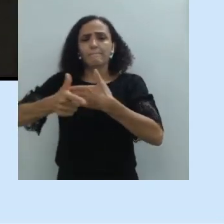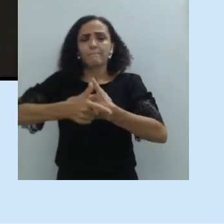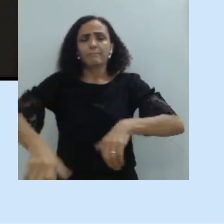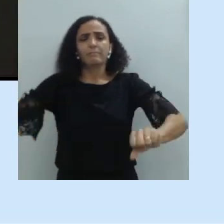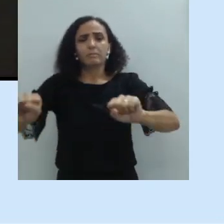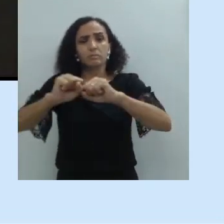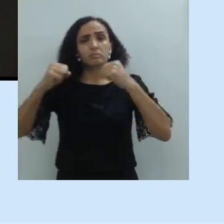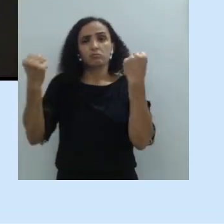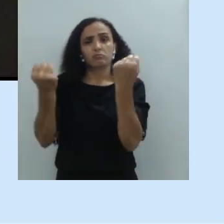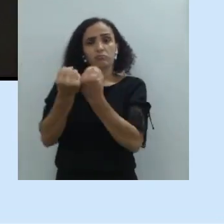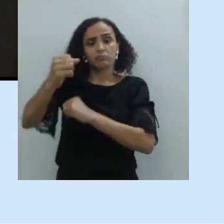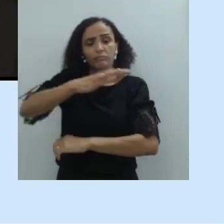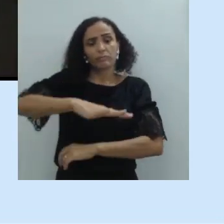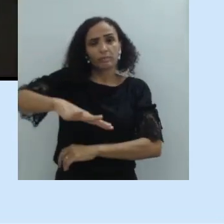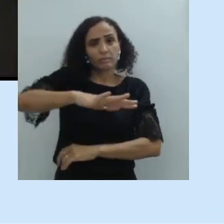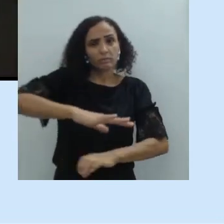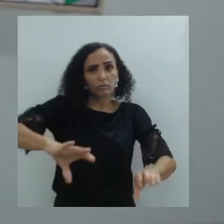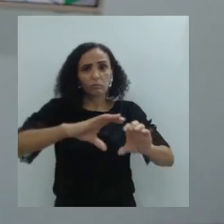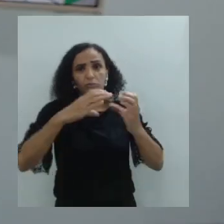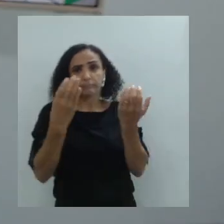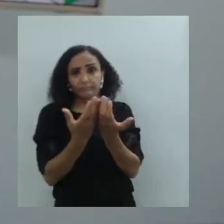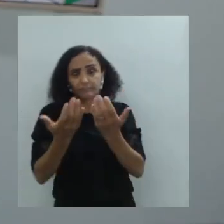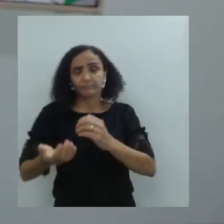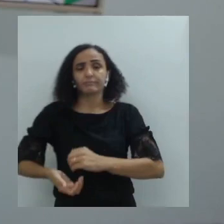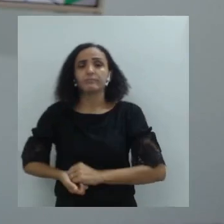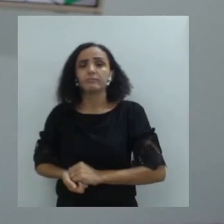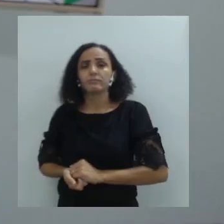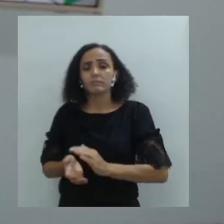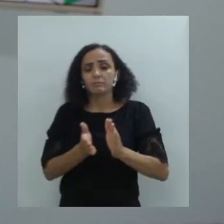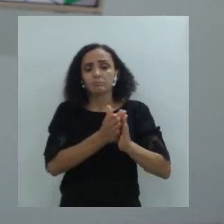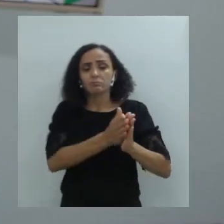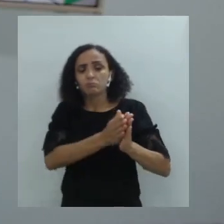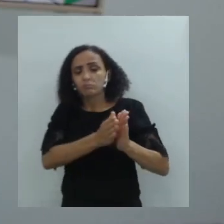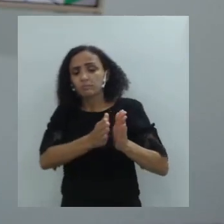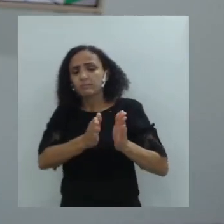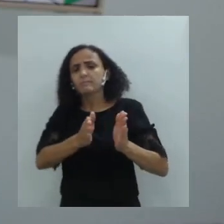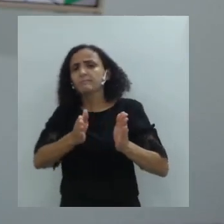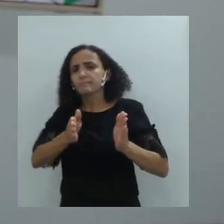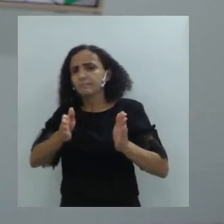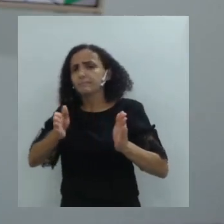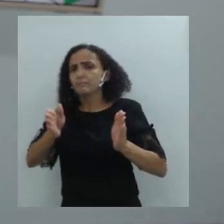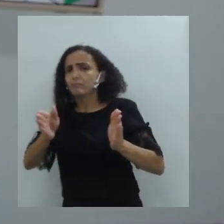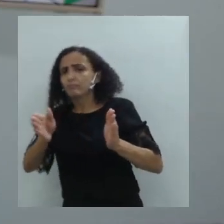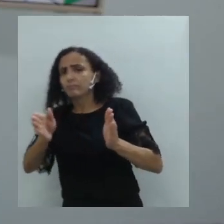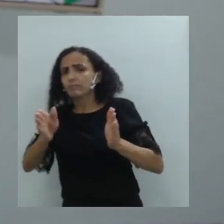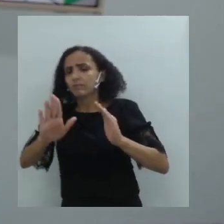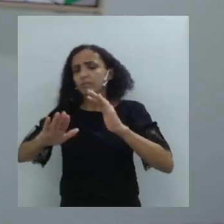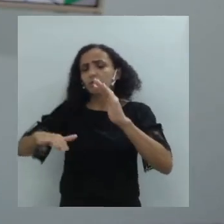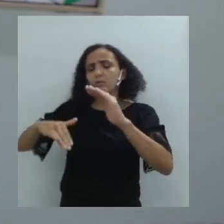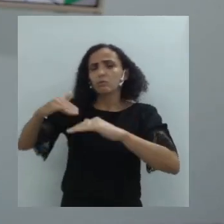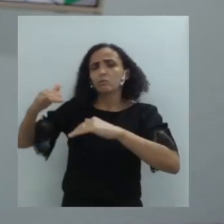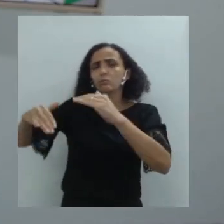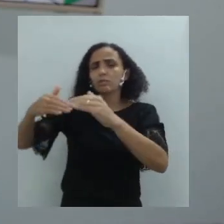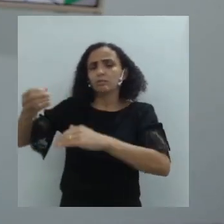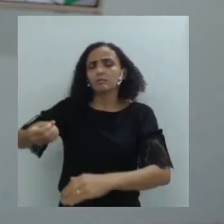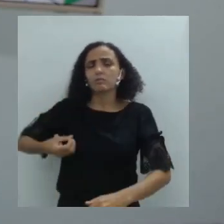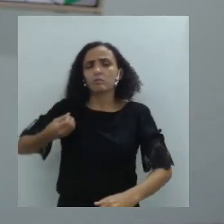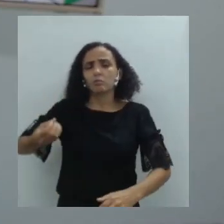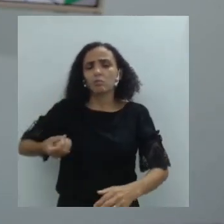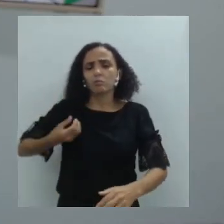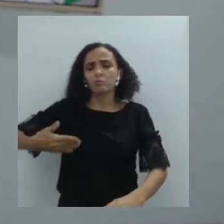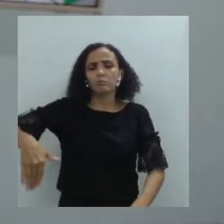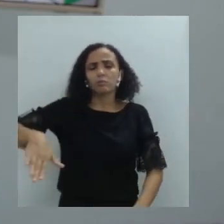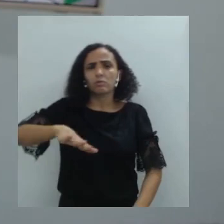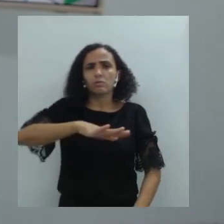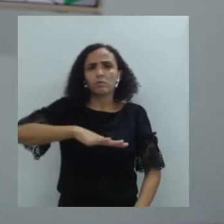sociedade, nenhuma comunidade, tá certo? A partir do momento, eles passam a existir em um